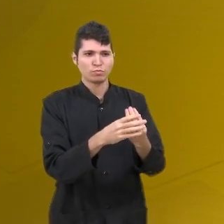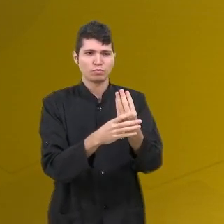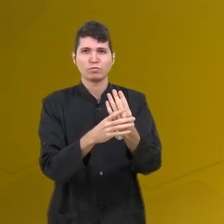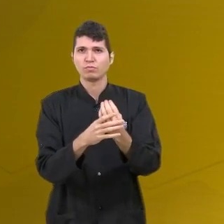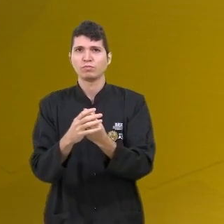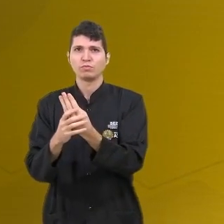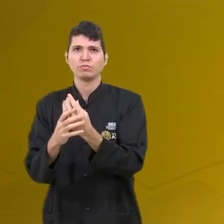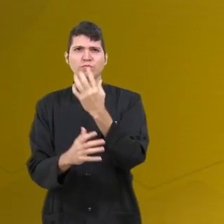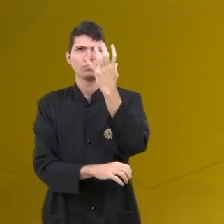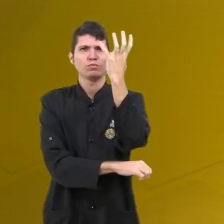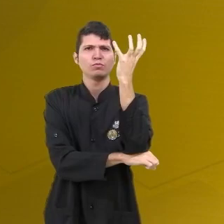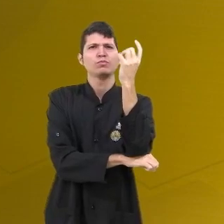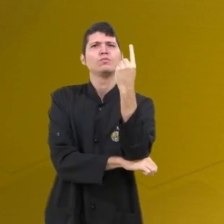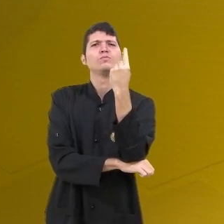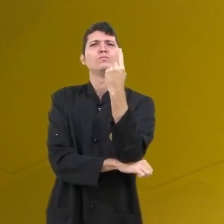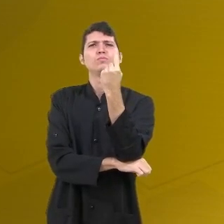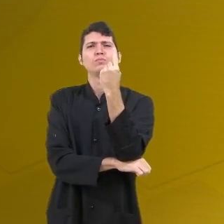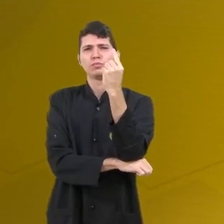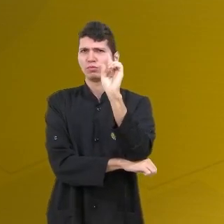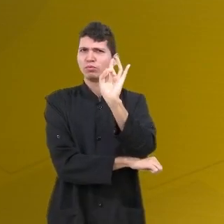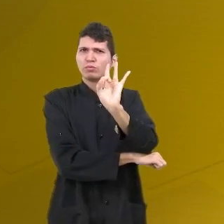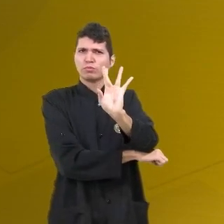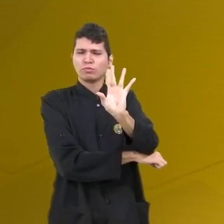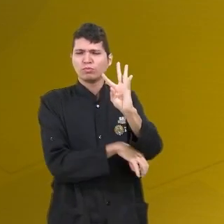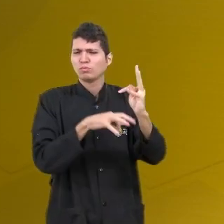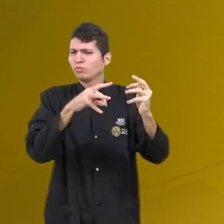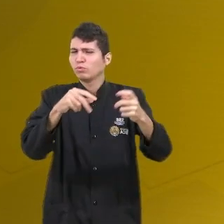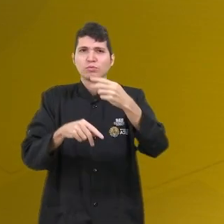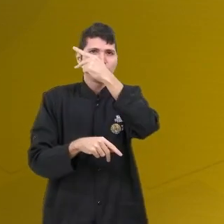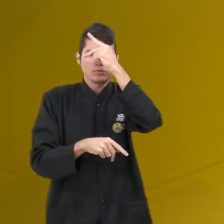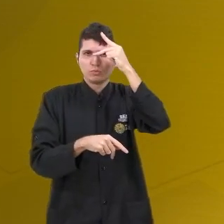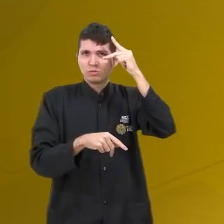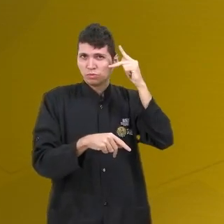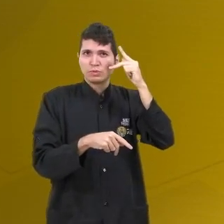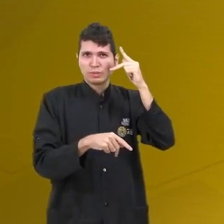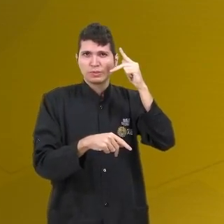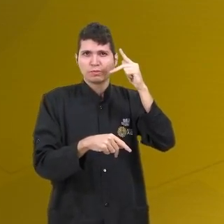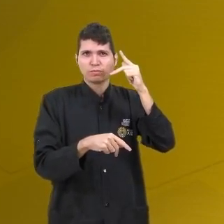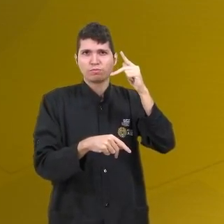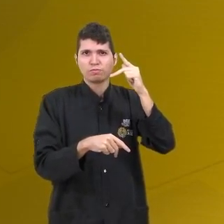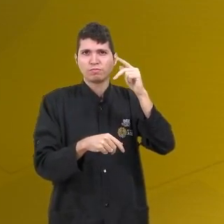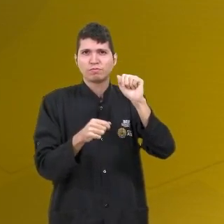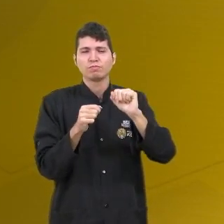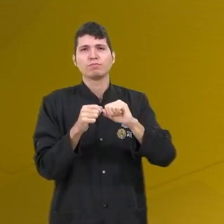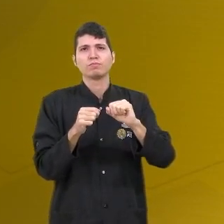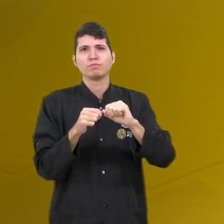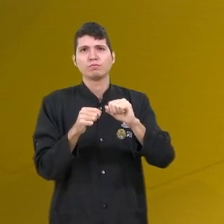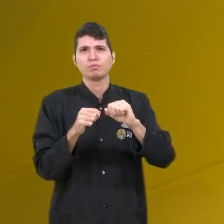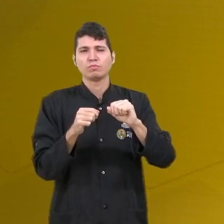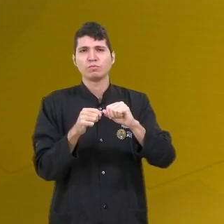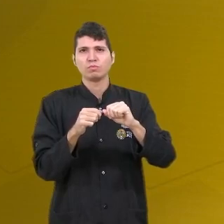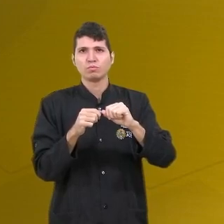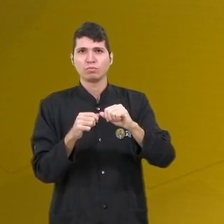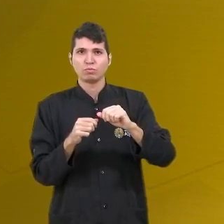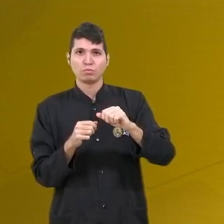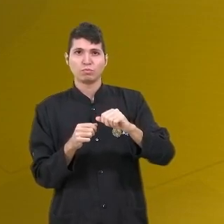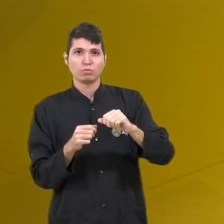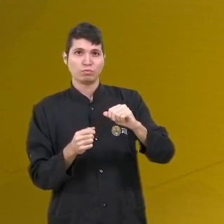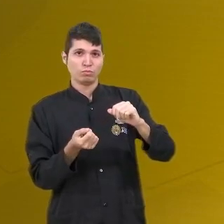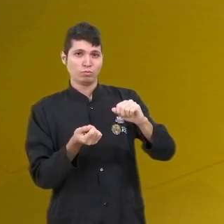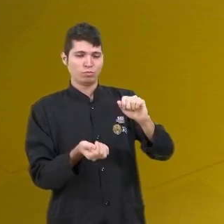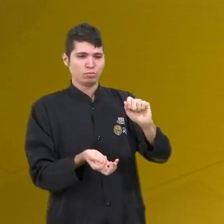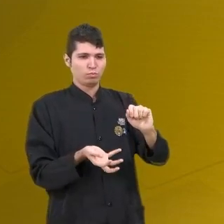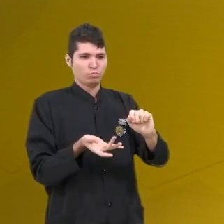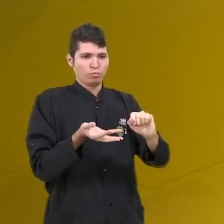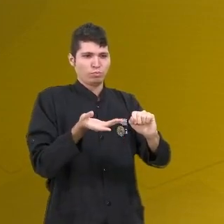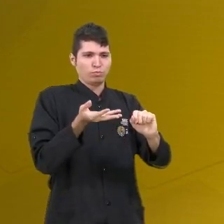árvore, só uma árvore, se todo mundo no mundo plantasse uma árvore, o aquecimento global ia